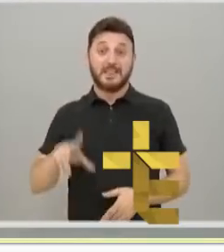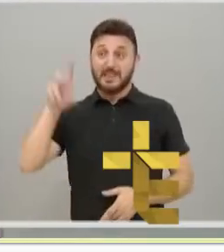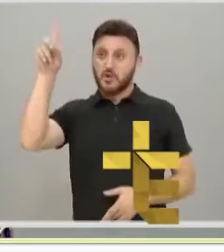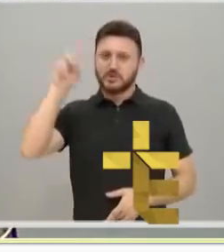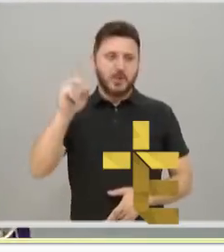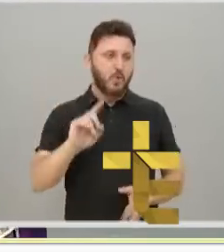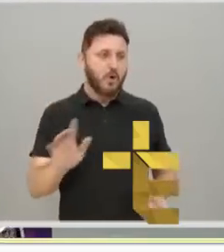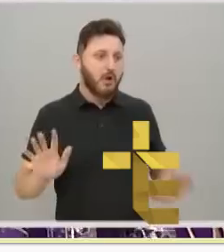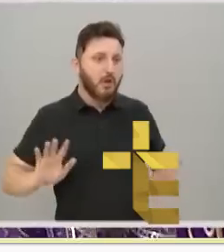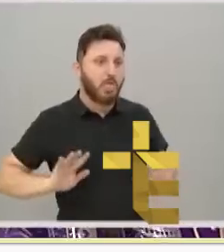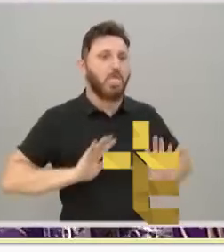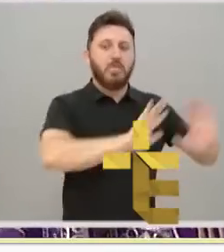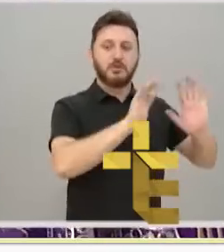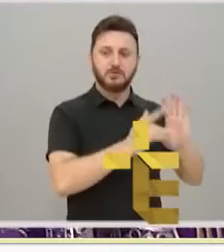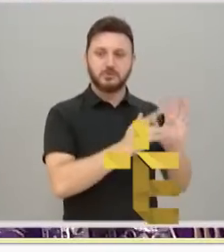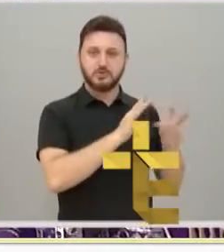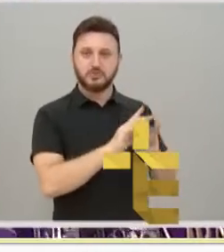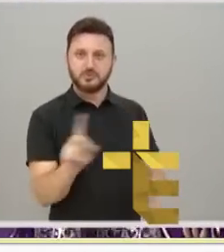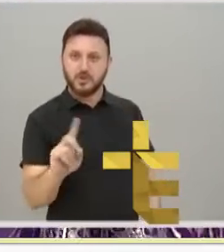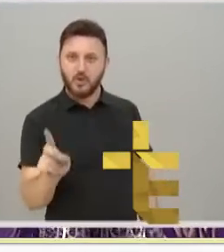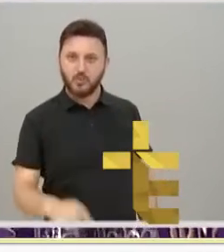Jesus, Jesus disse: Pai,